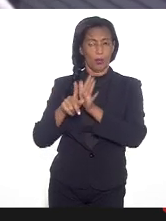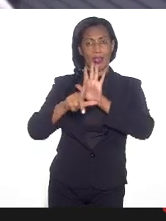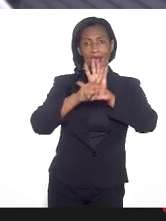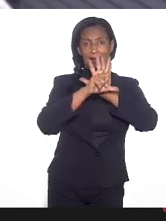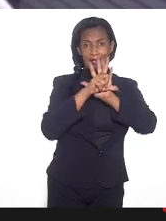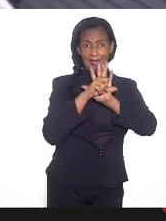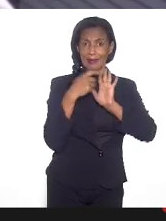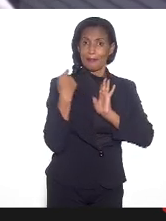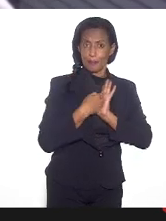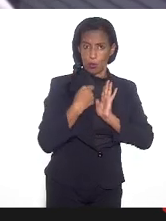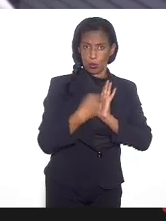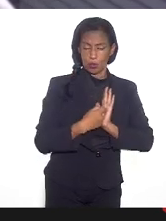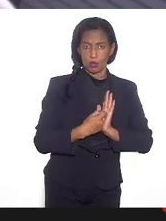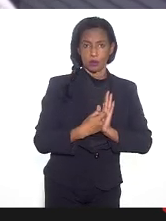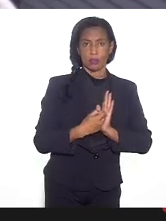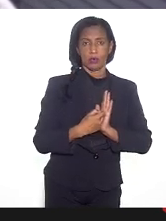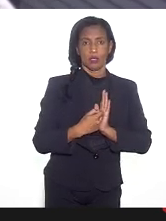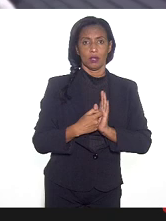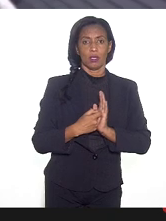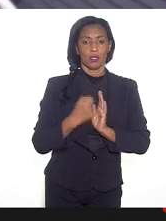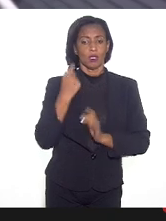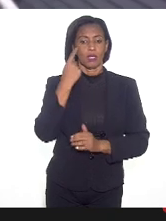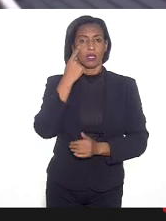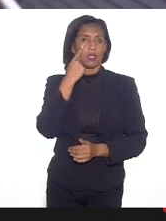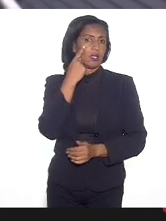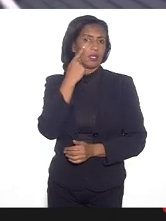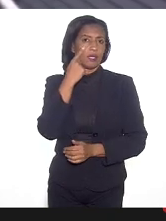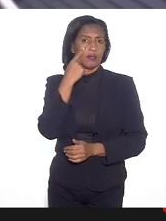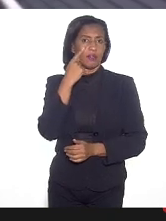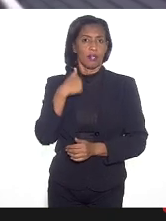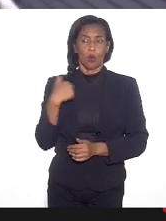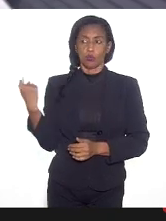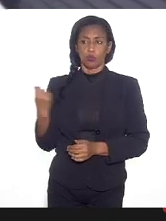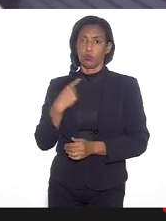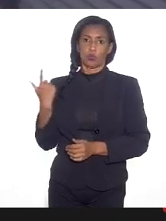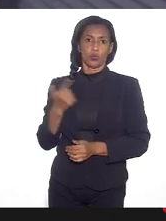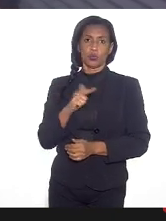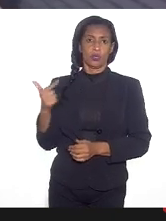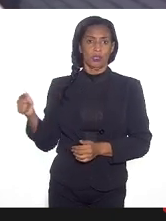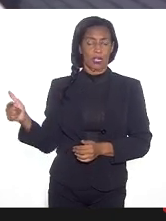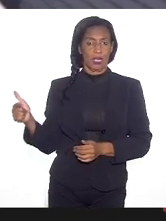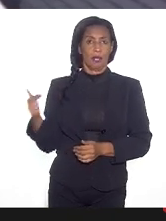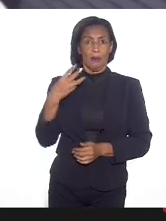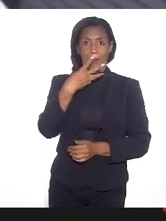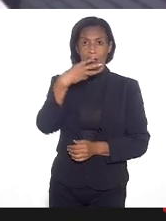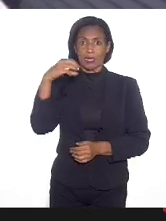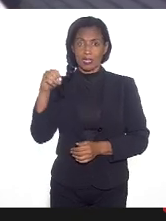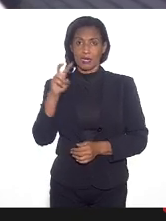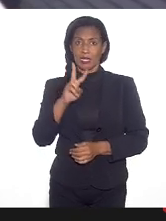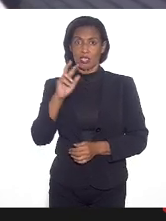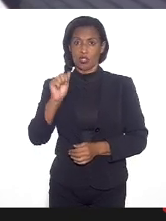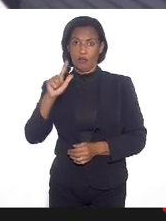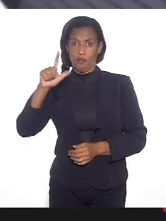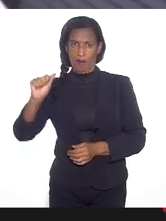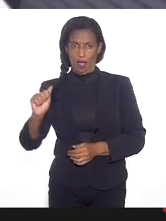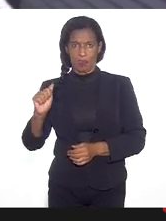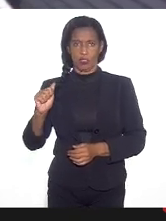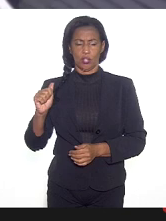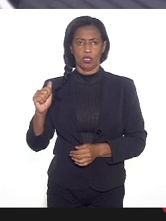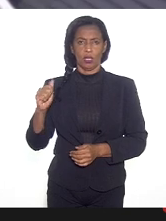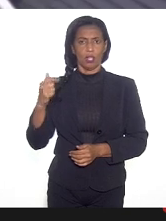nos impõe, que prevê que a gente não tenha. Mas para as 300 vagas que recentemente a gente